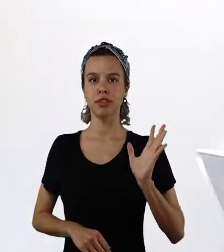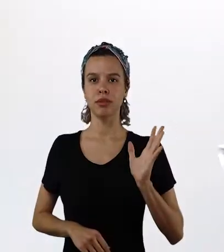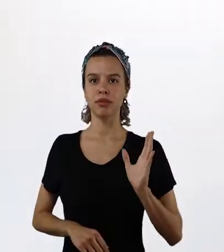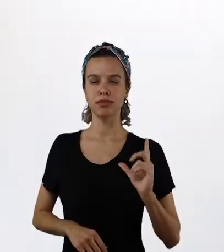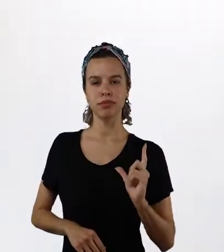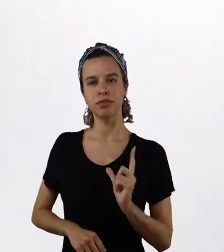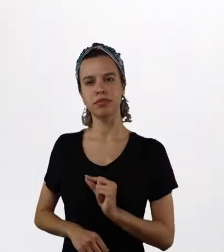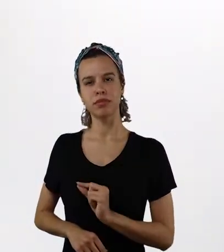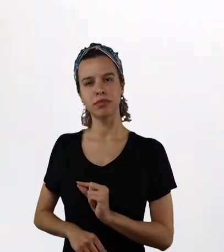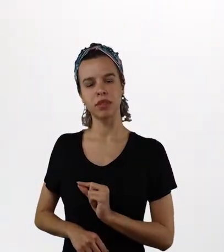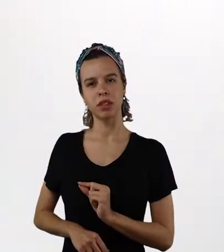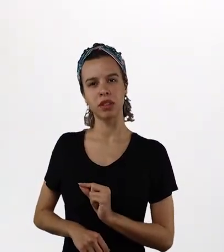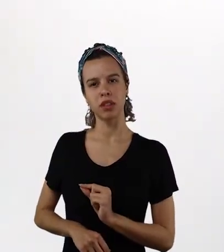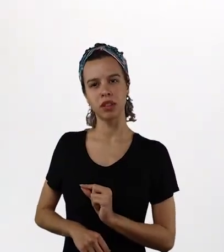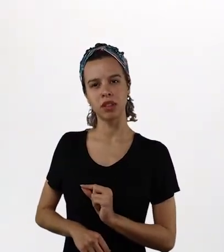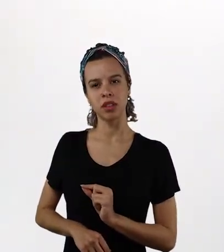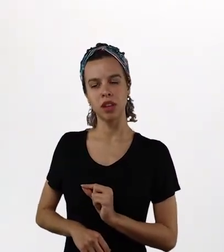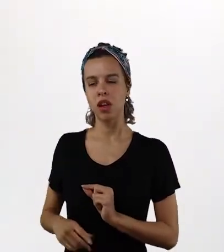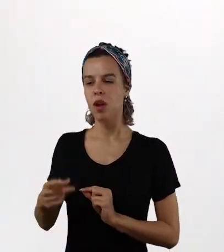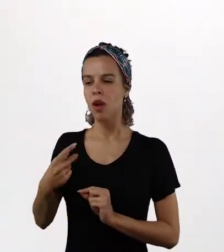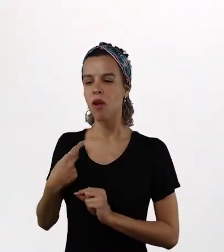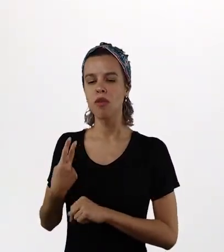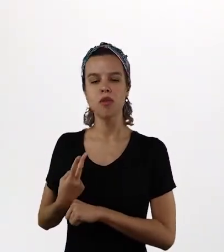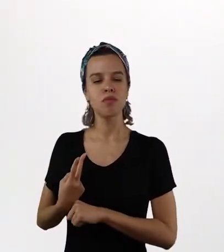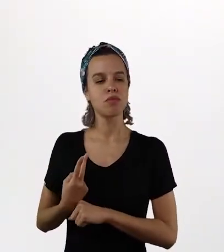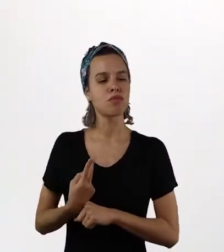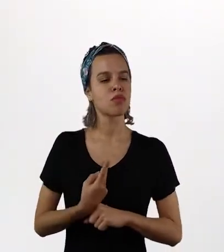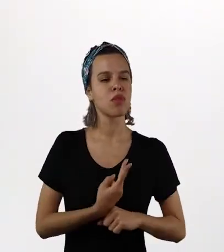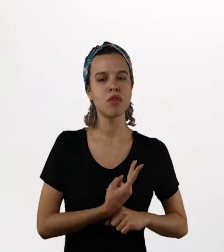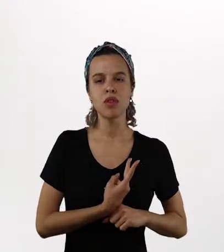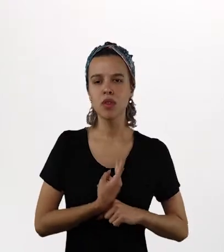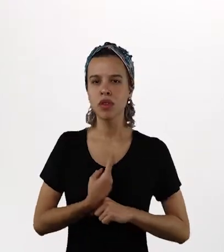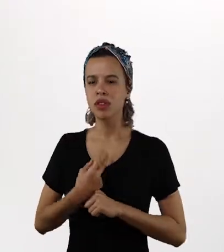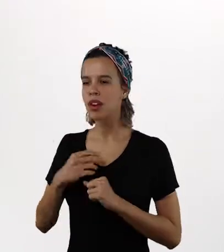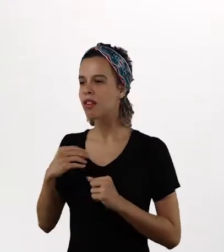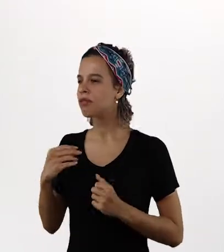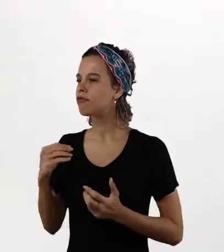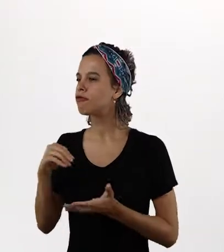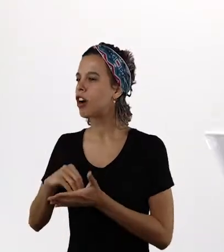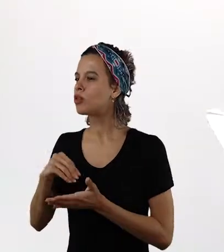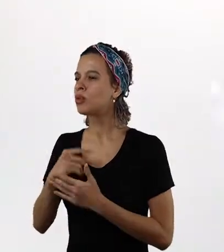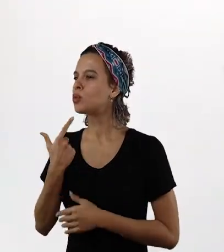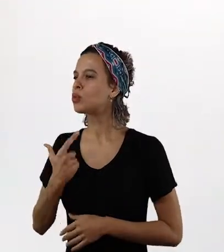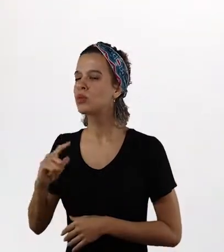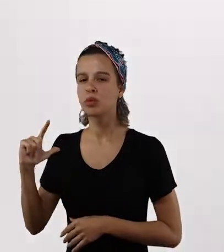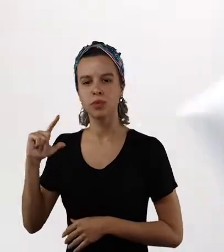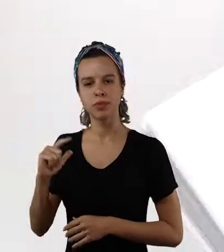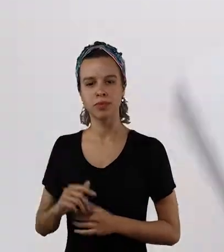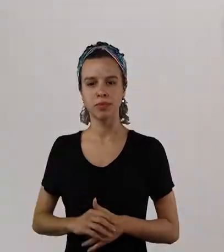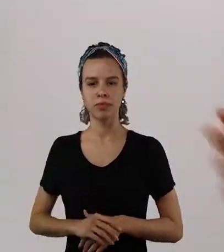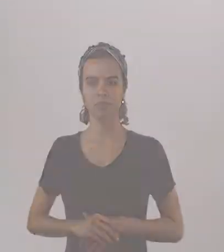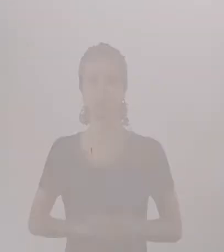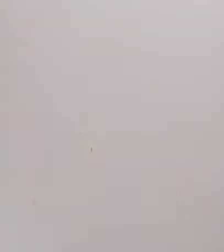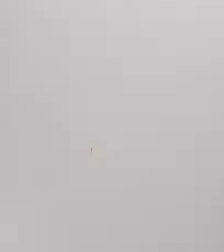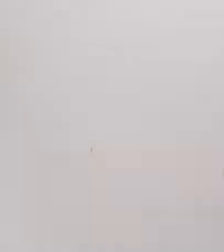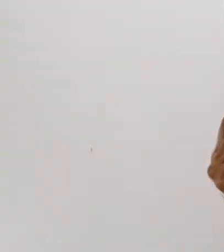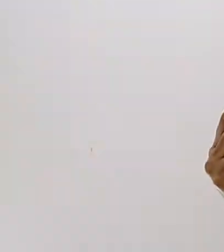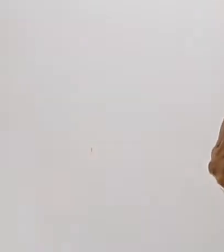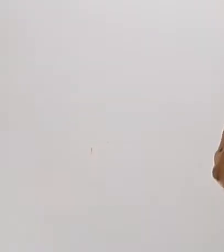Tchau! Busca a parte que falta em mim, uma que não cresça assim.